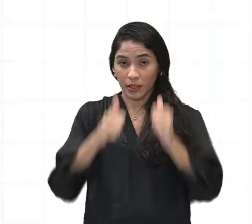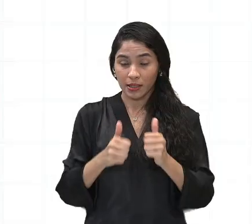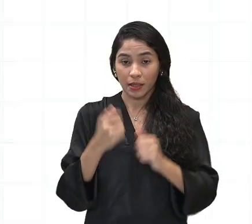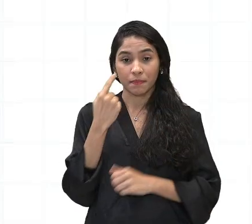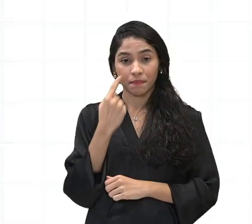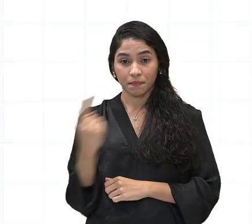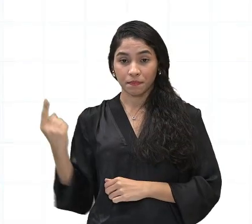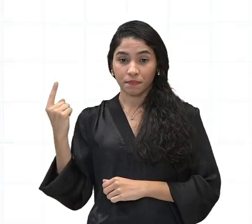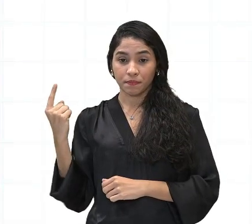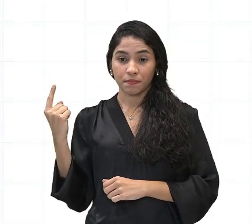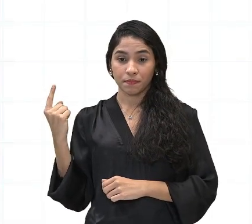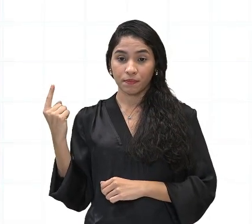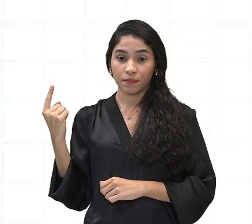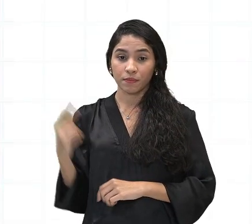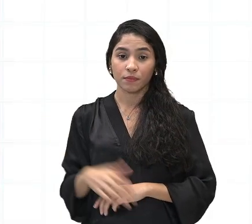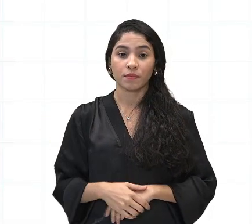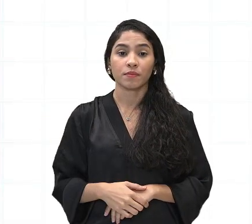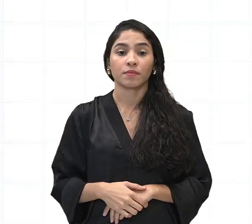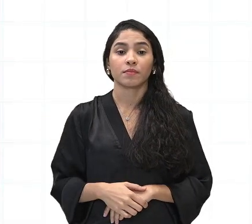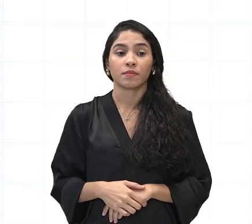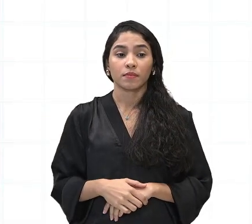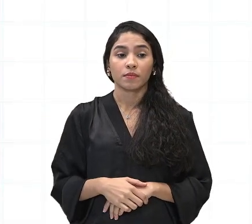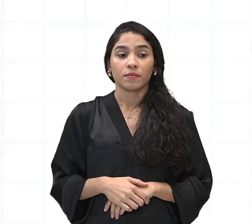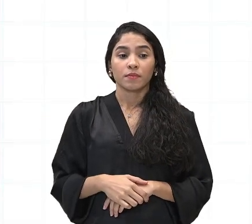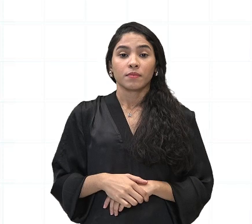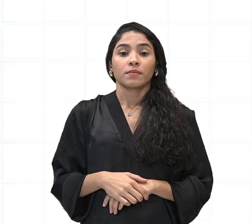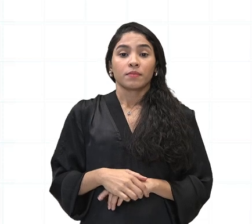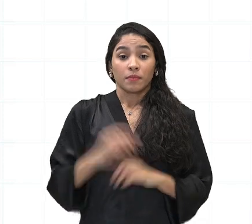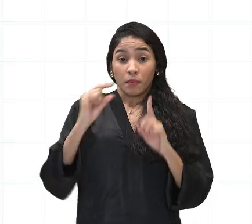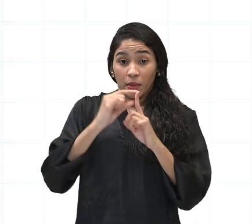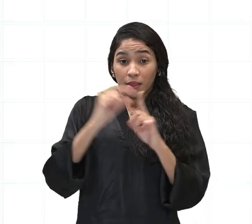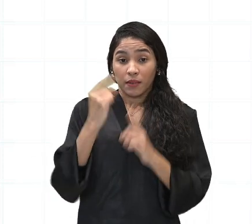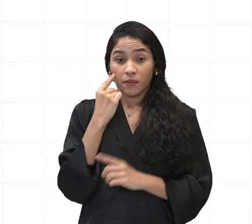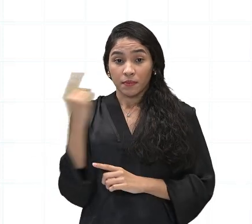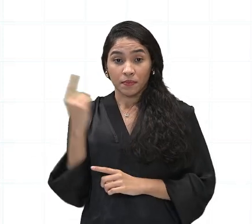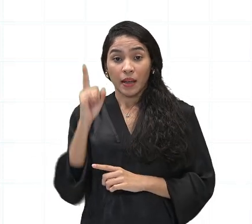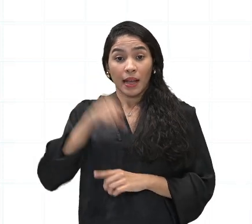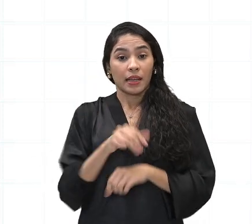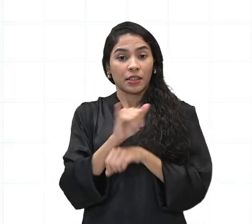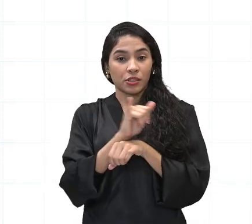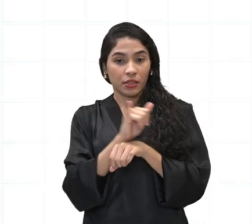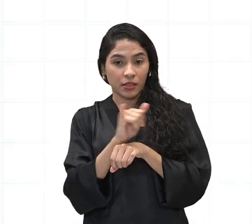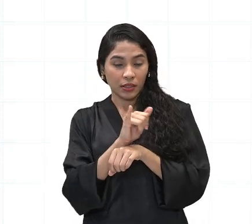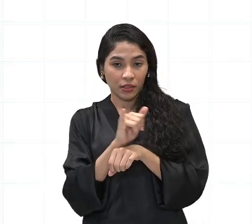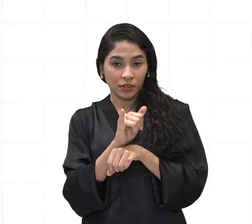palavras? Então, as figuras de palavras são recursos